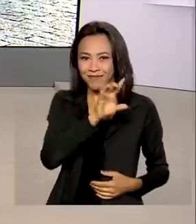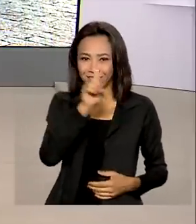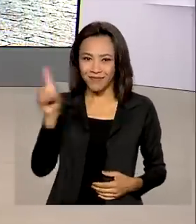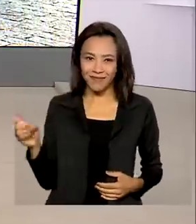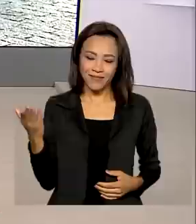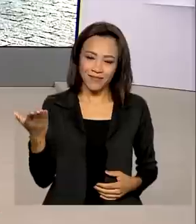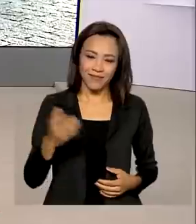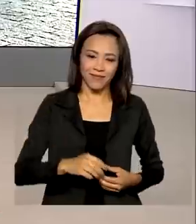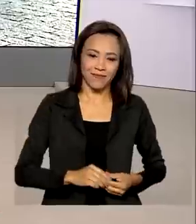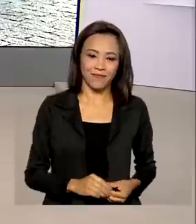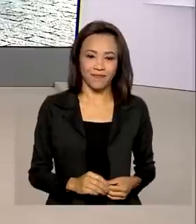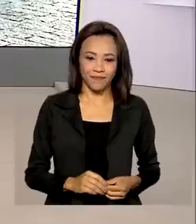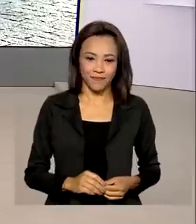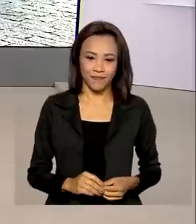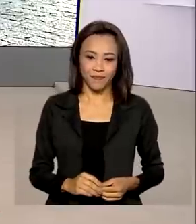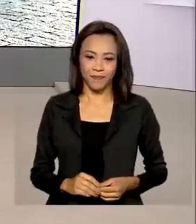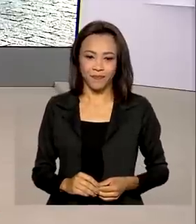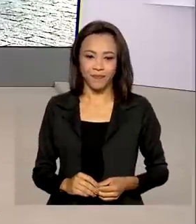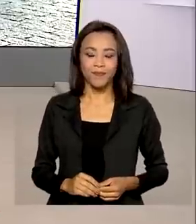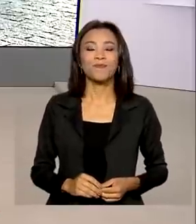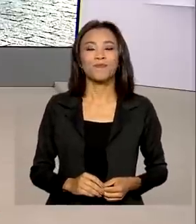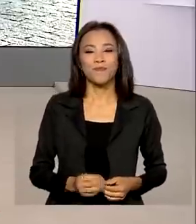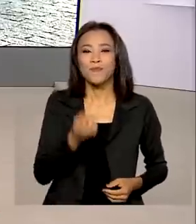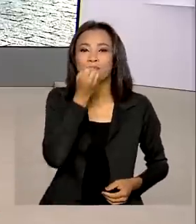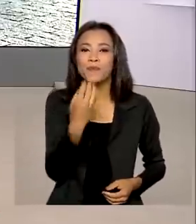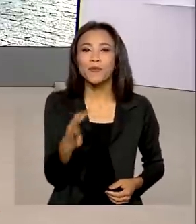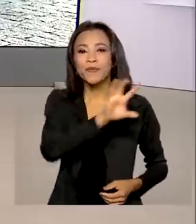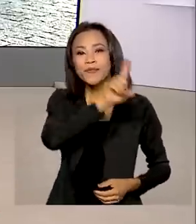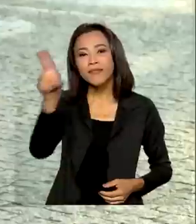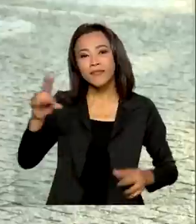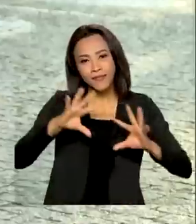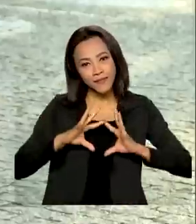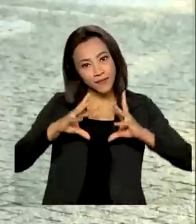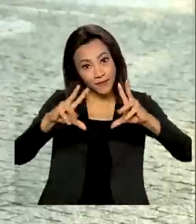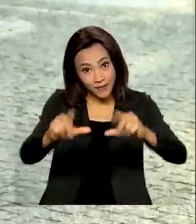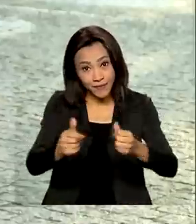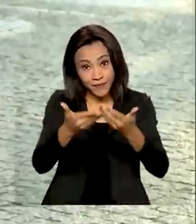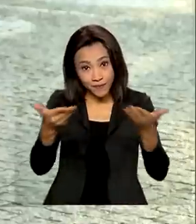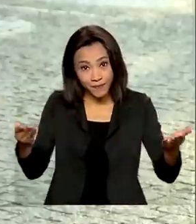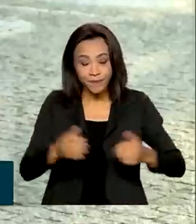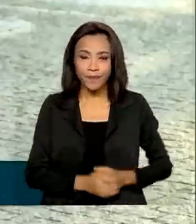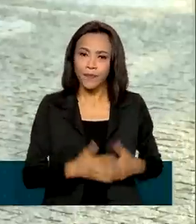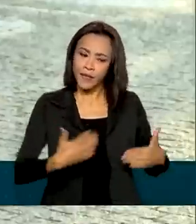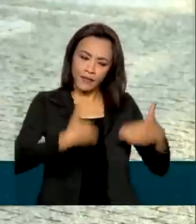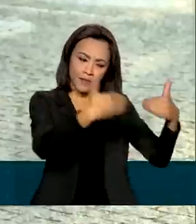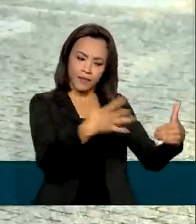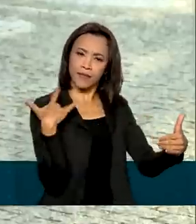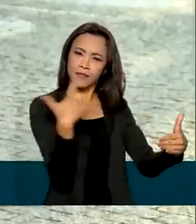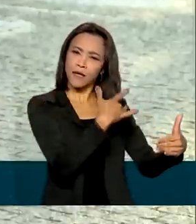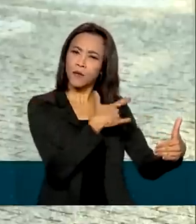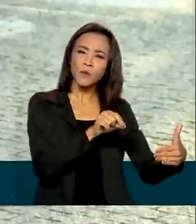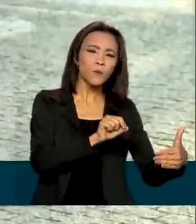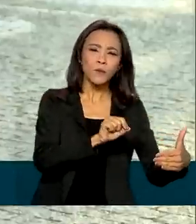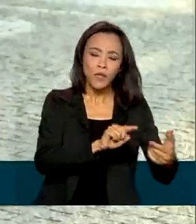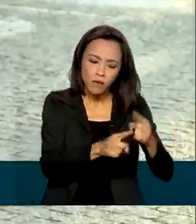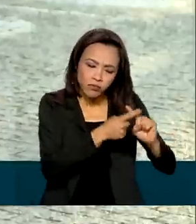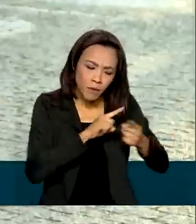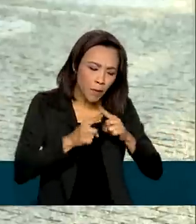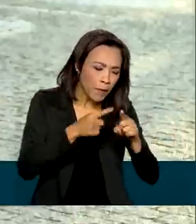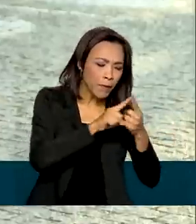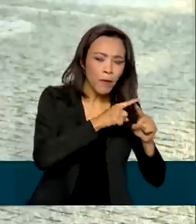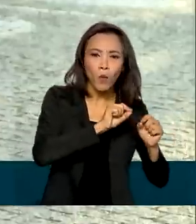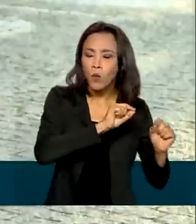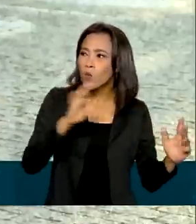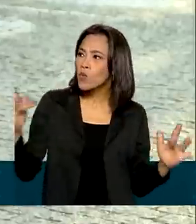dia Oi bom dia Renata Bom dia a todos o Ministério da Saúde está em articulação